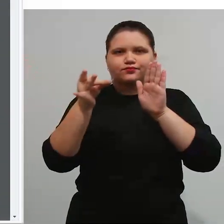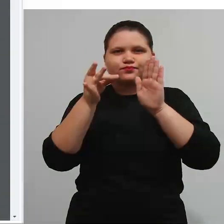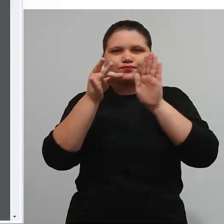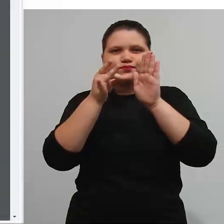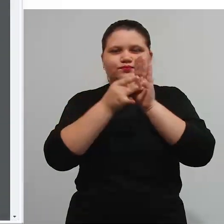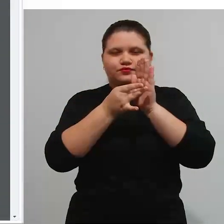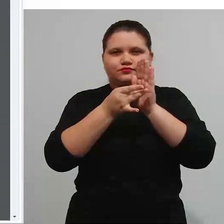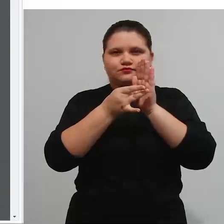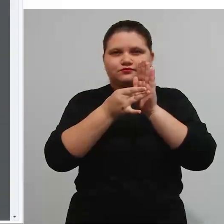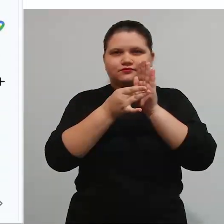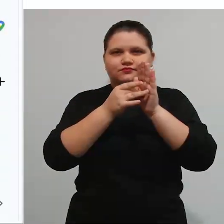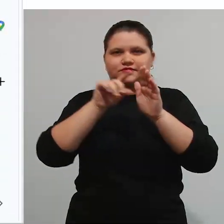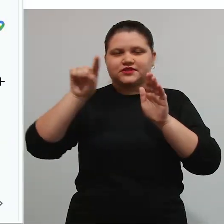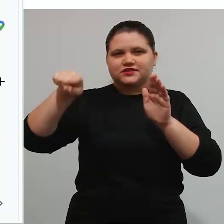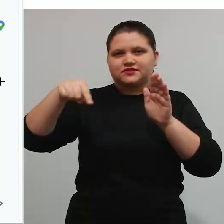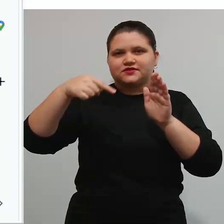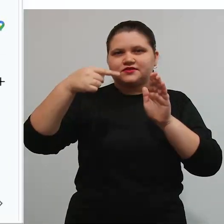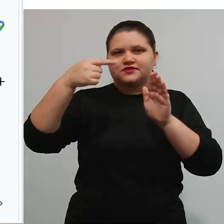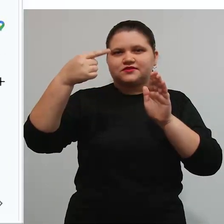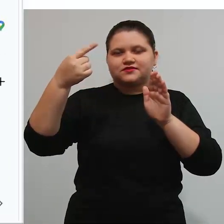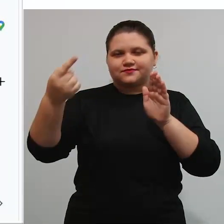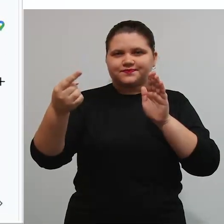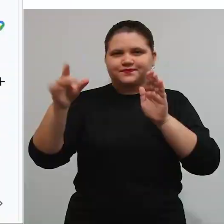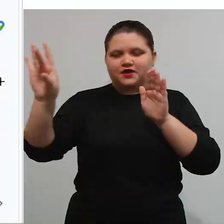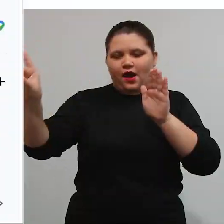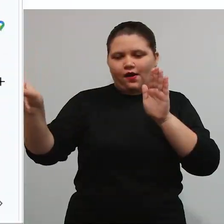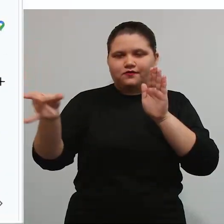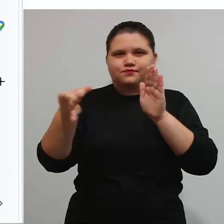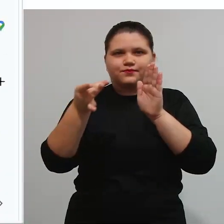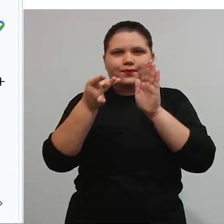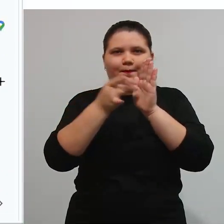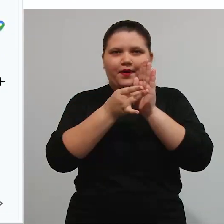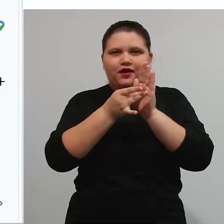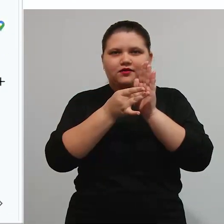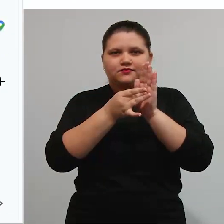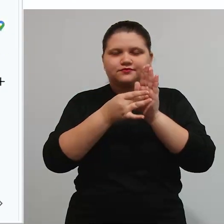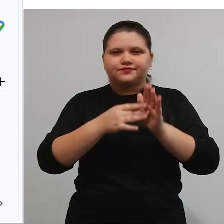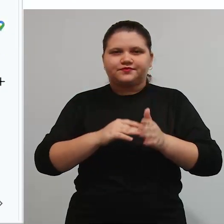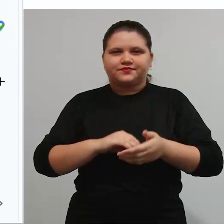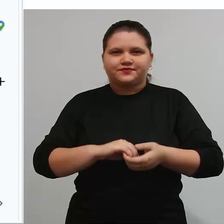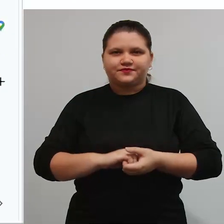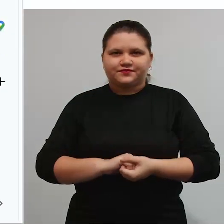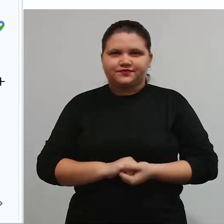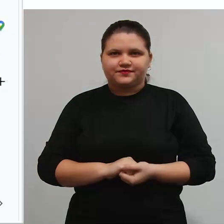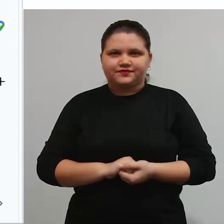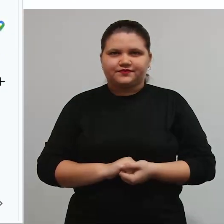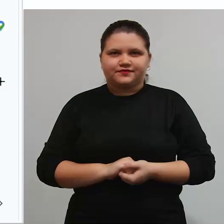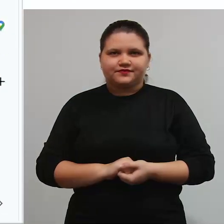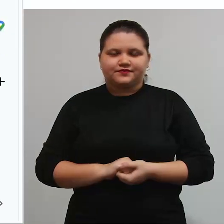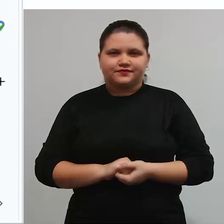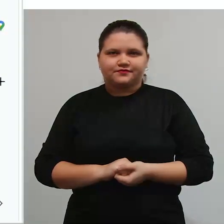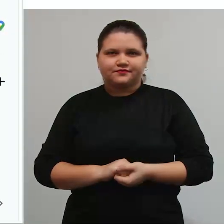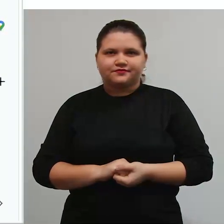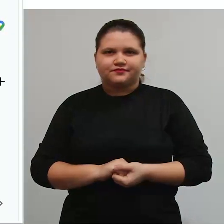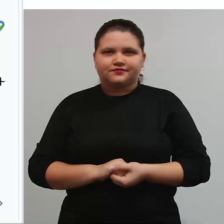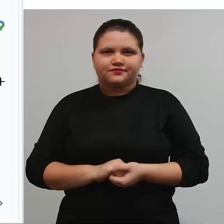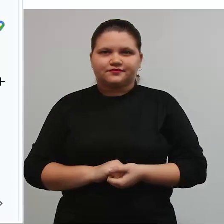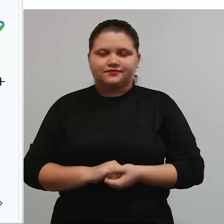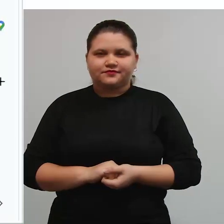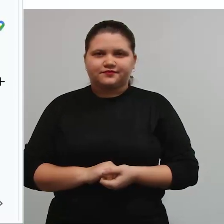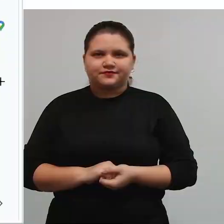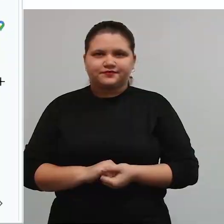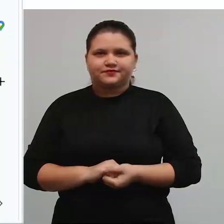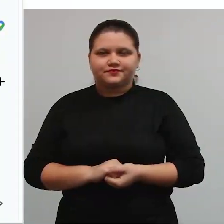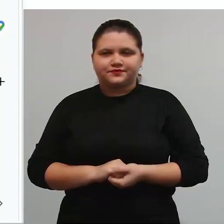copiar. Vou lá para minha redação, né? Como é mais de 3 linhas, eu tenho que dar Enter, Ctrl C,